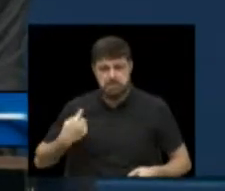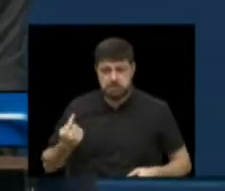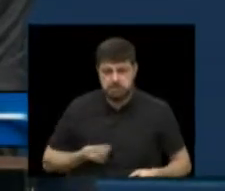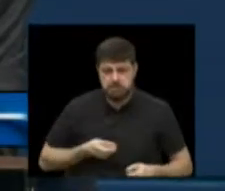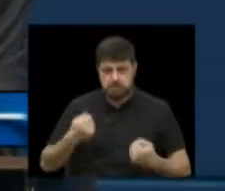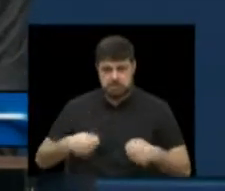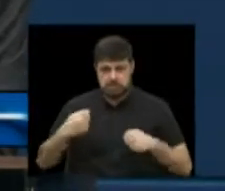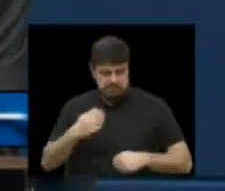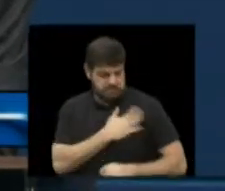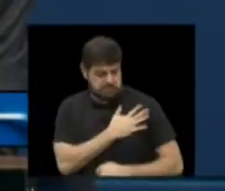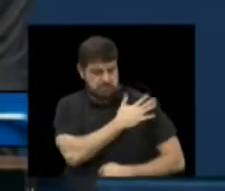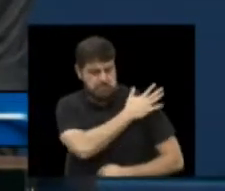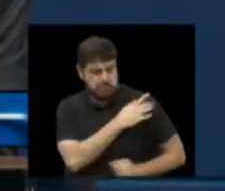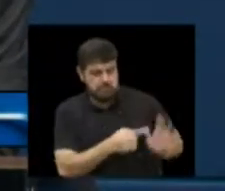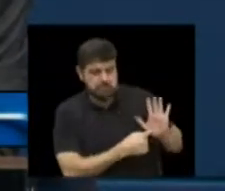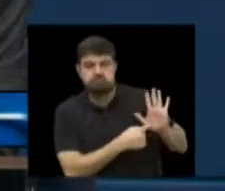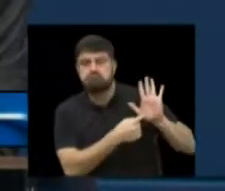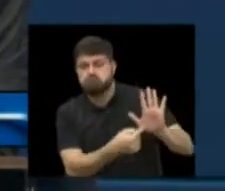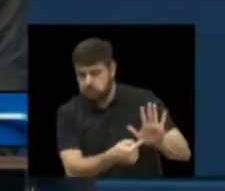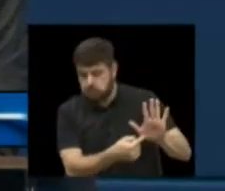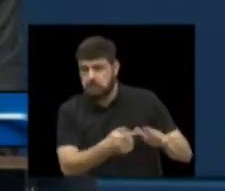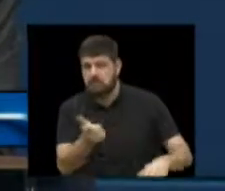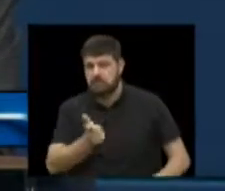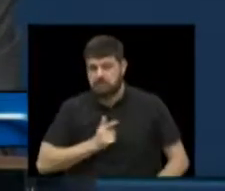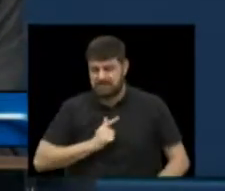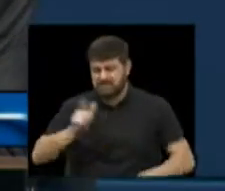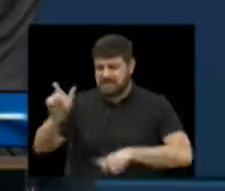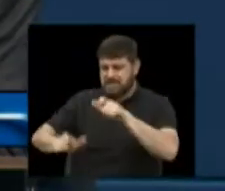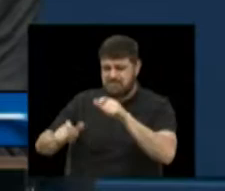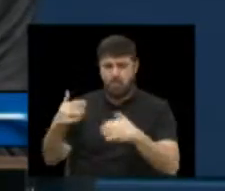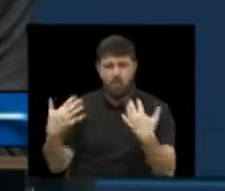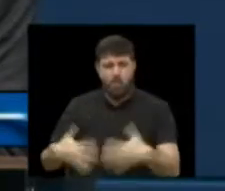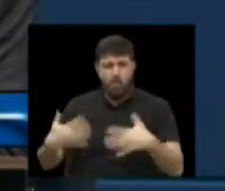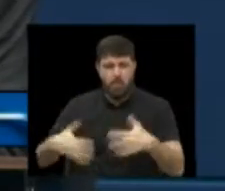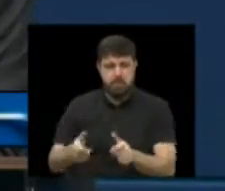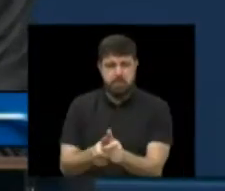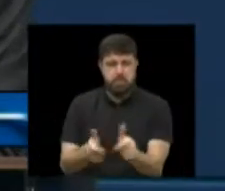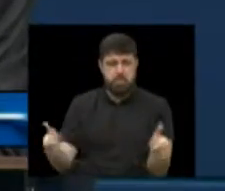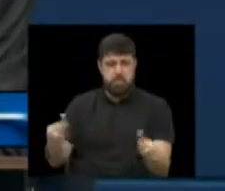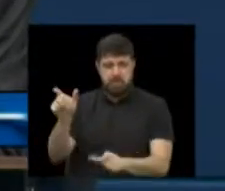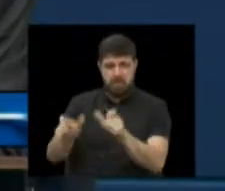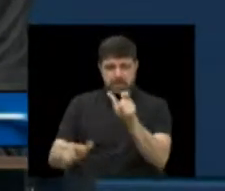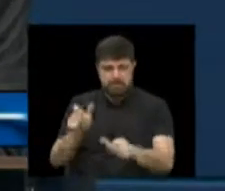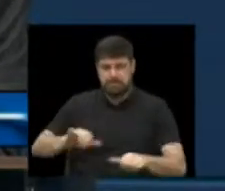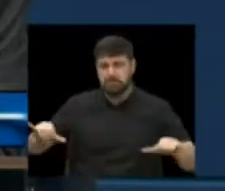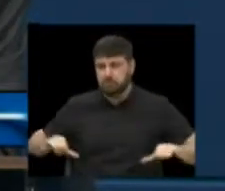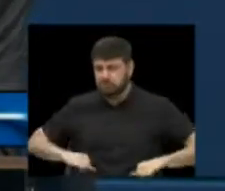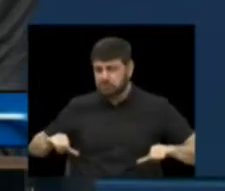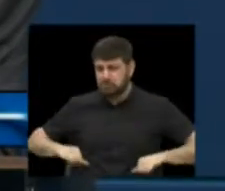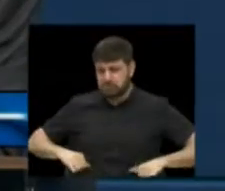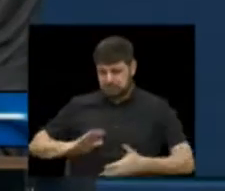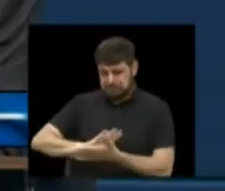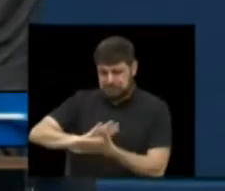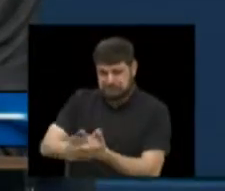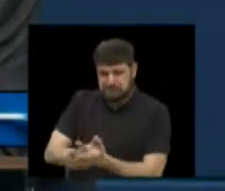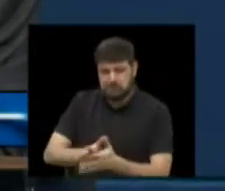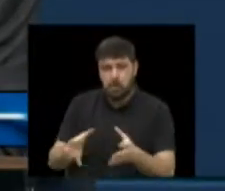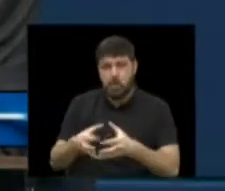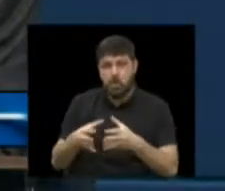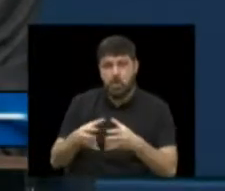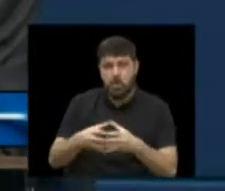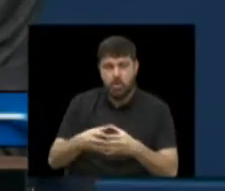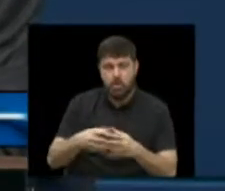o preconceito que faz esse tanto de vítimas, esse tanto de gente que sofre tanto. Nesse sentido, é muito importante a